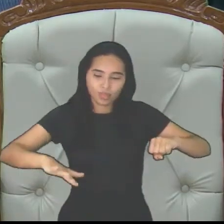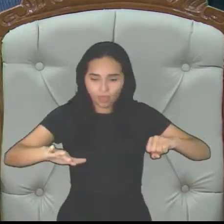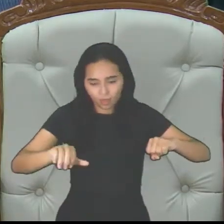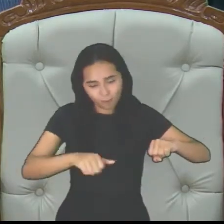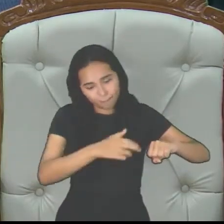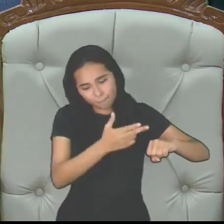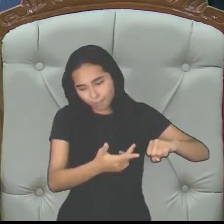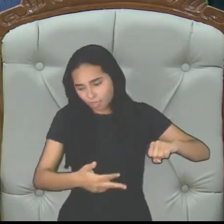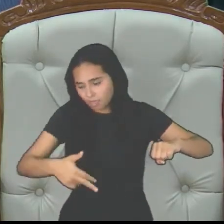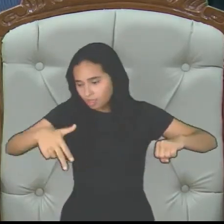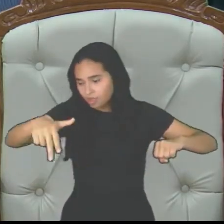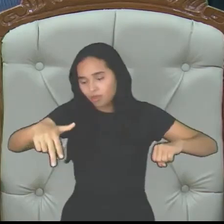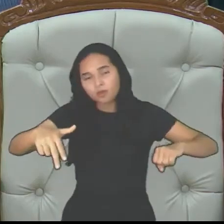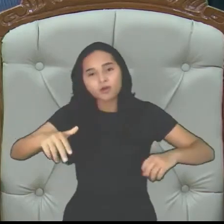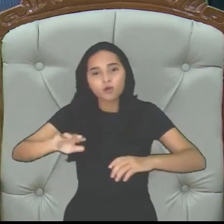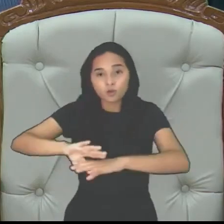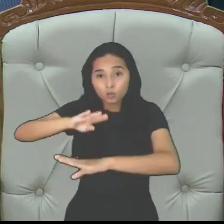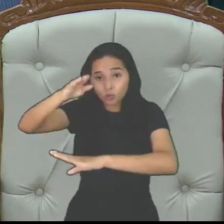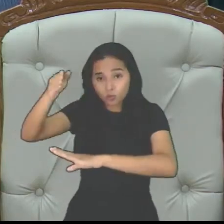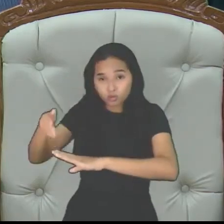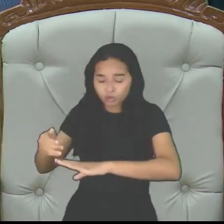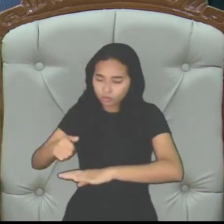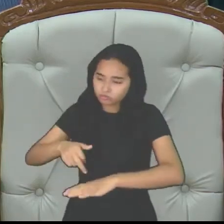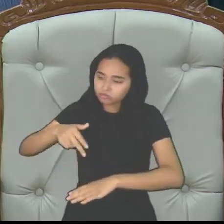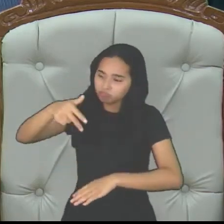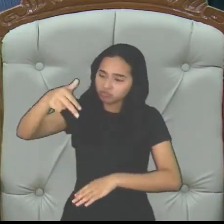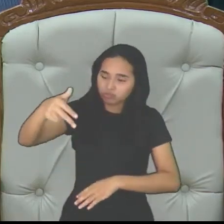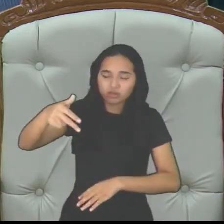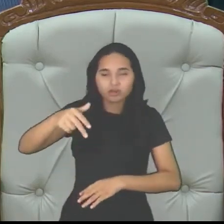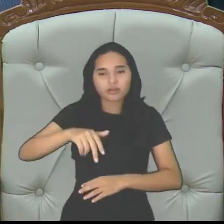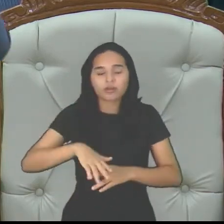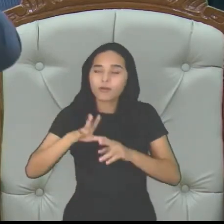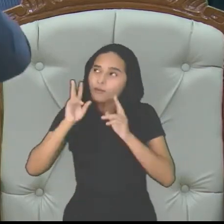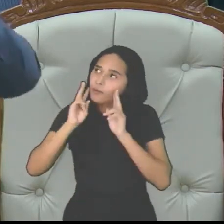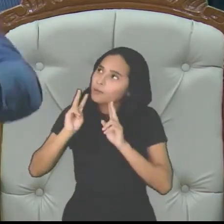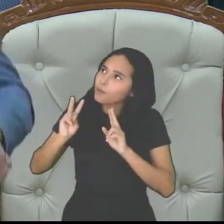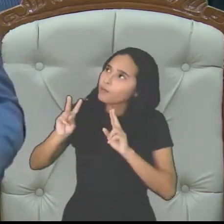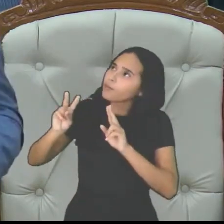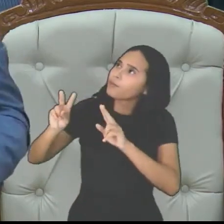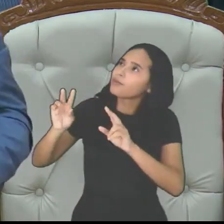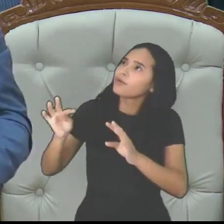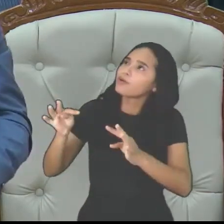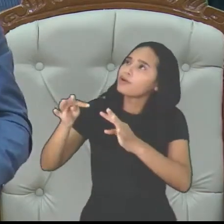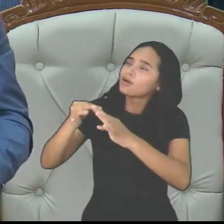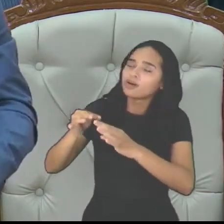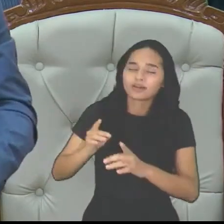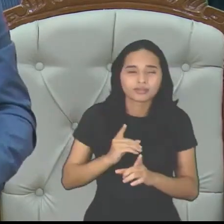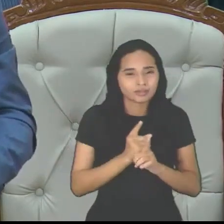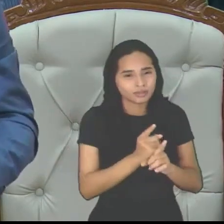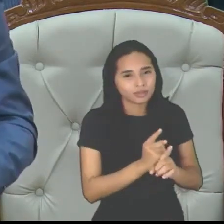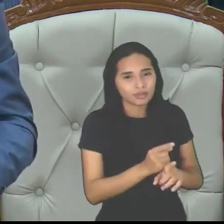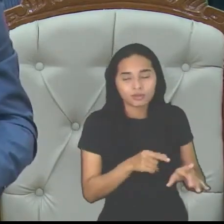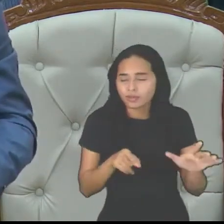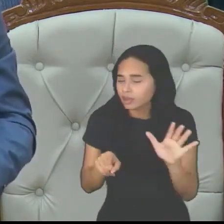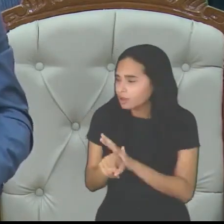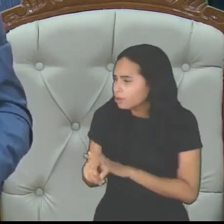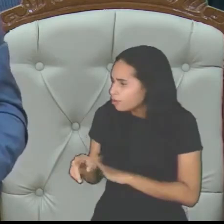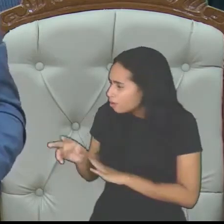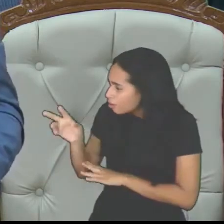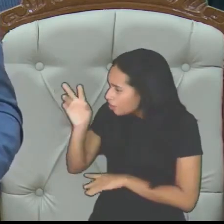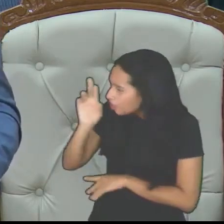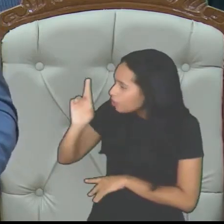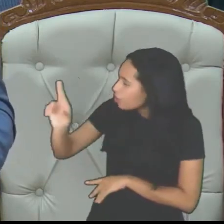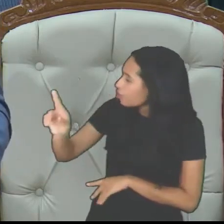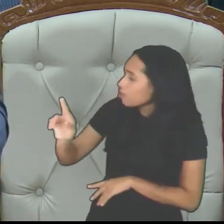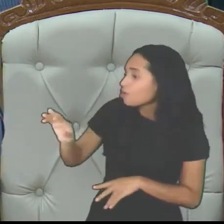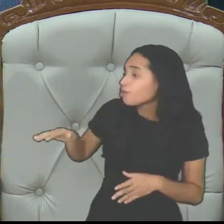Monte das Oliveiras, e de lá do monte, ele avista o templo, e os discípulos perguntam a ele, Senhor, quais